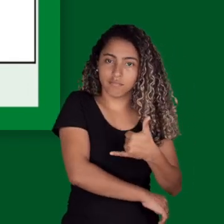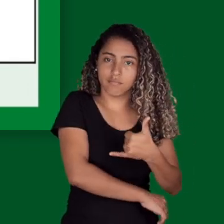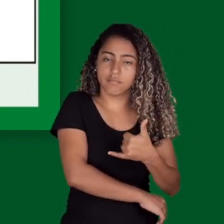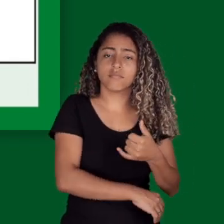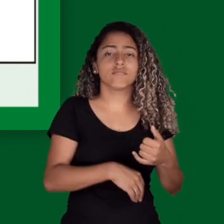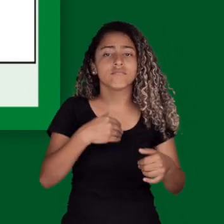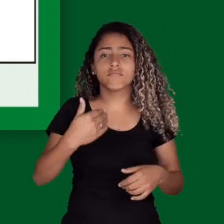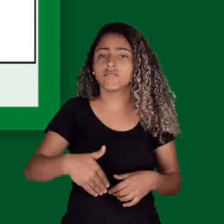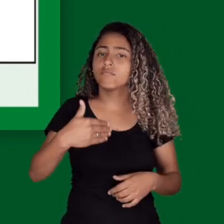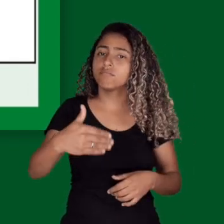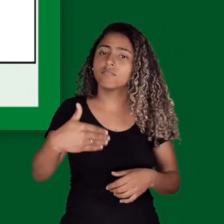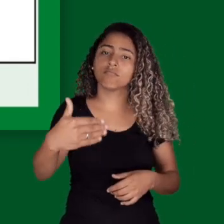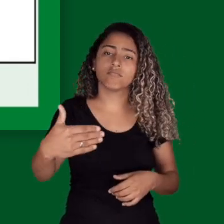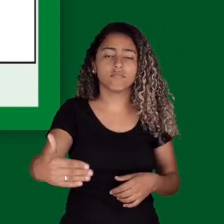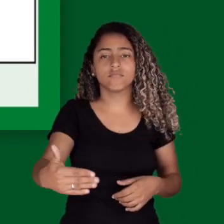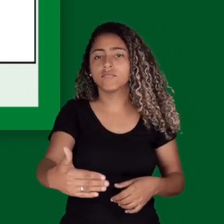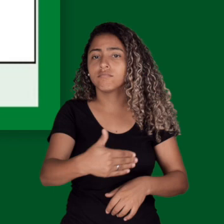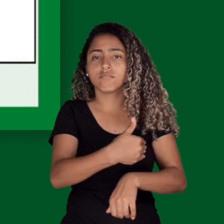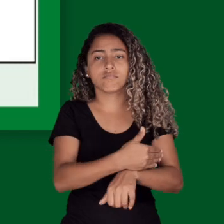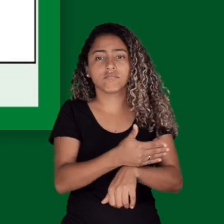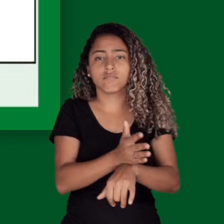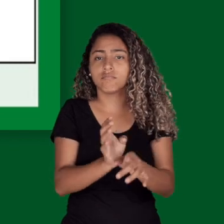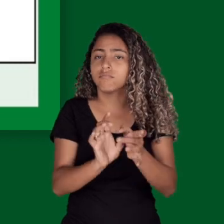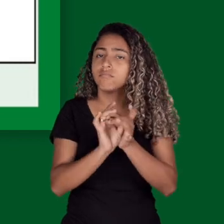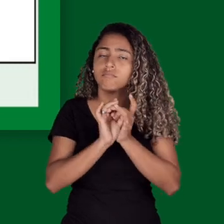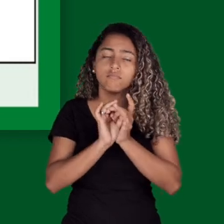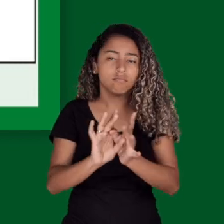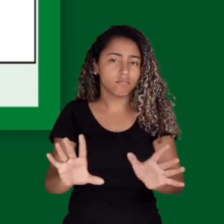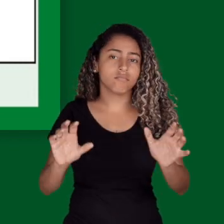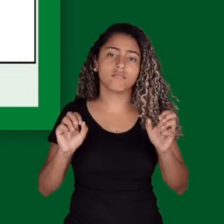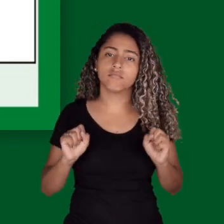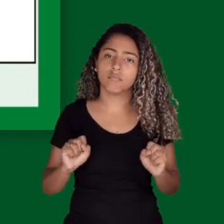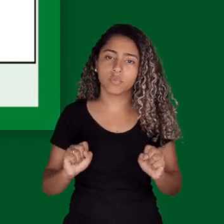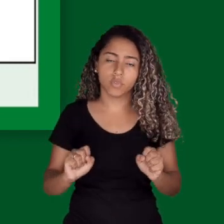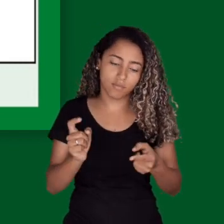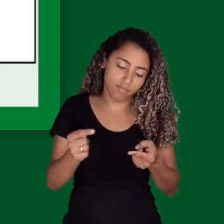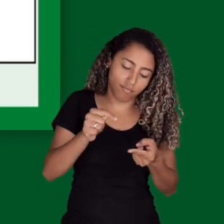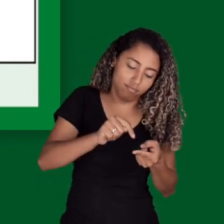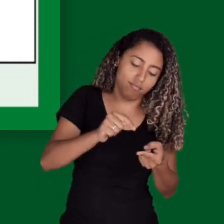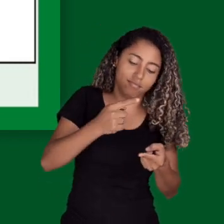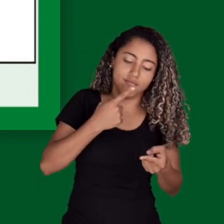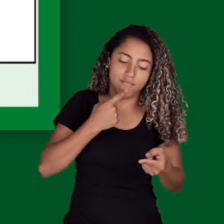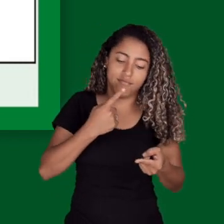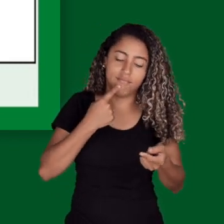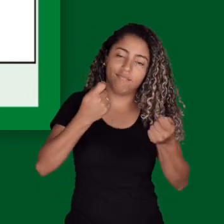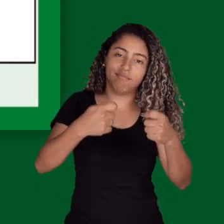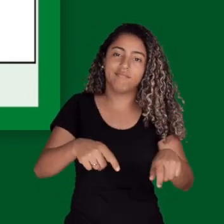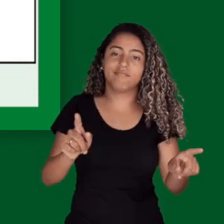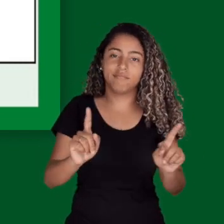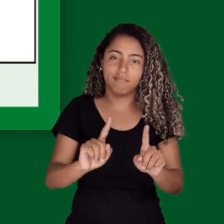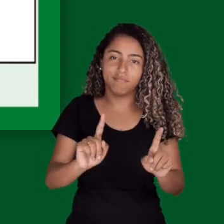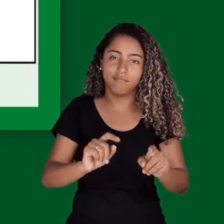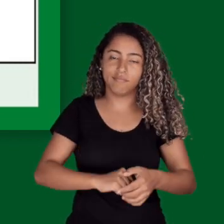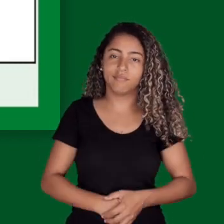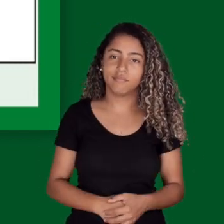glicose pode ser verificada quantas vezes por dia o paciente desejar, sem precisar furar o